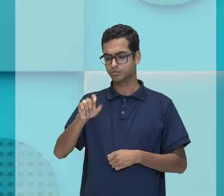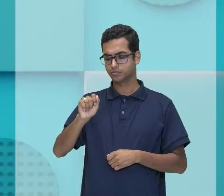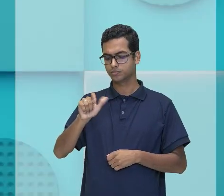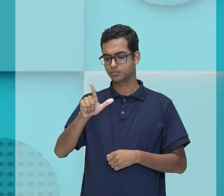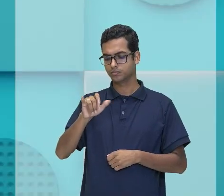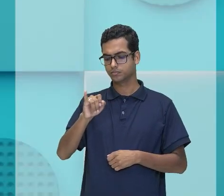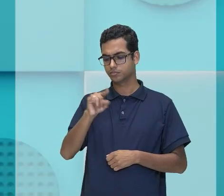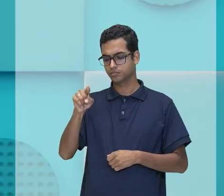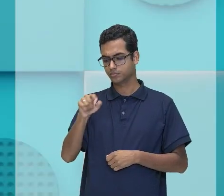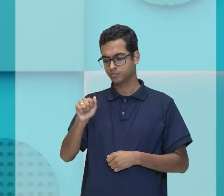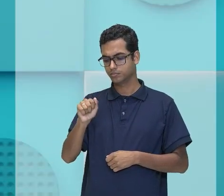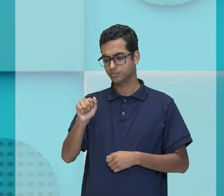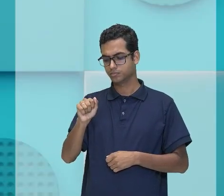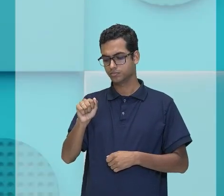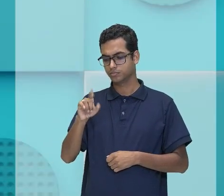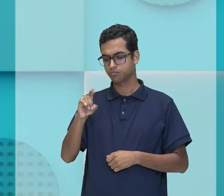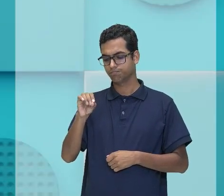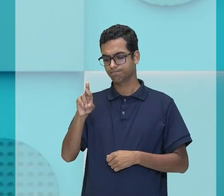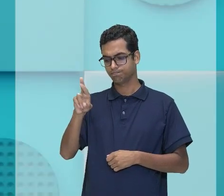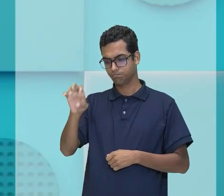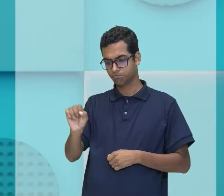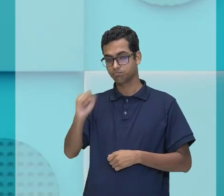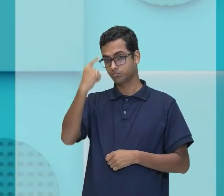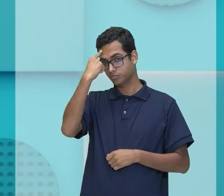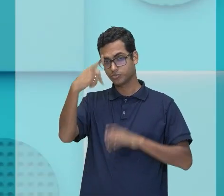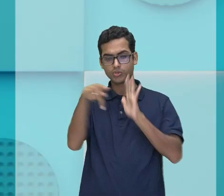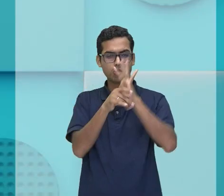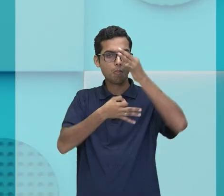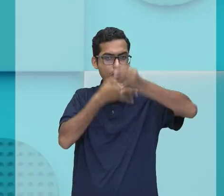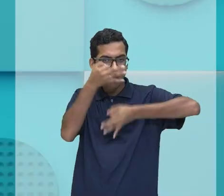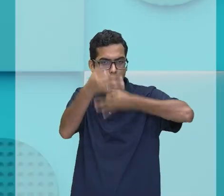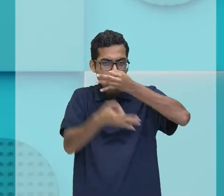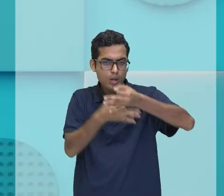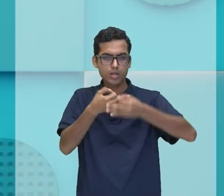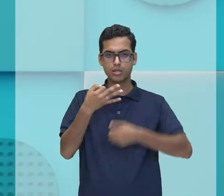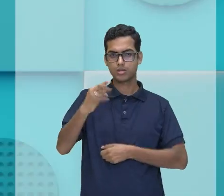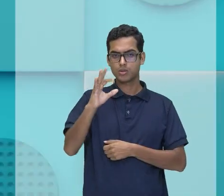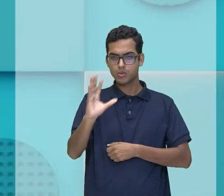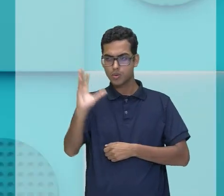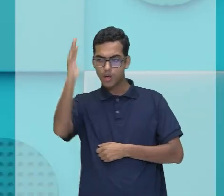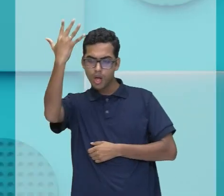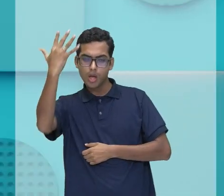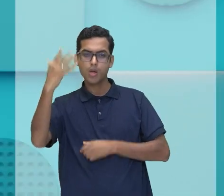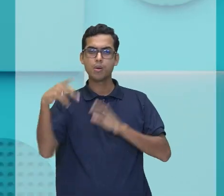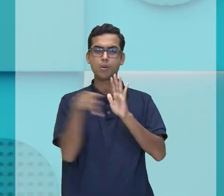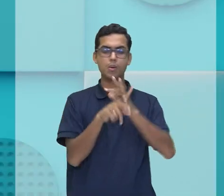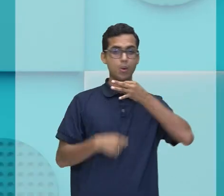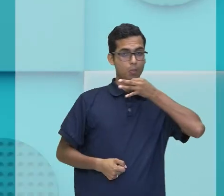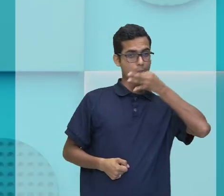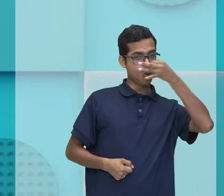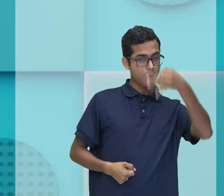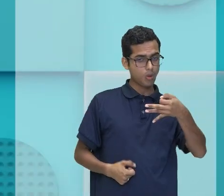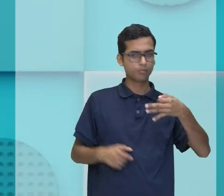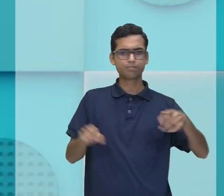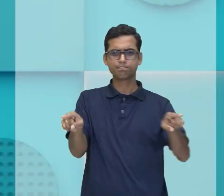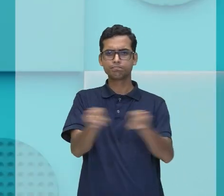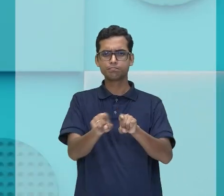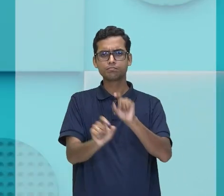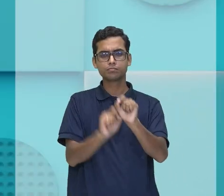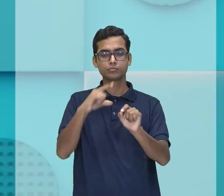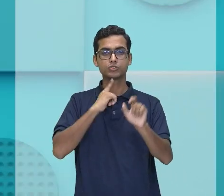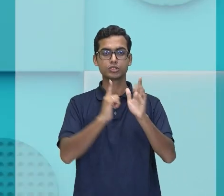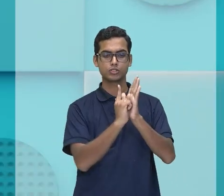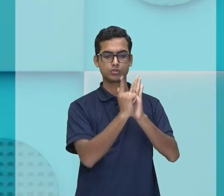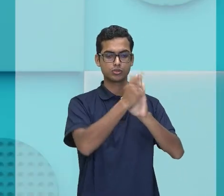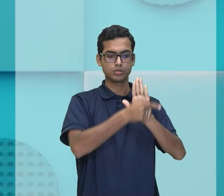crítico, dentro desse fato, da diferença entre fato e opinião, nós vamos ter gêneros